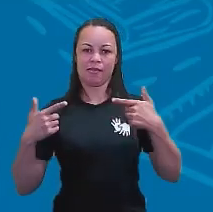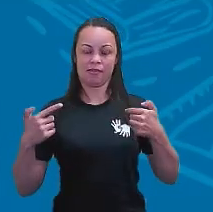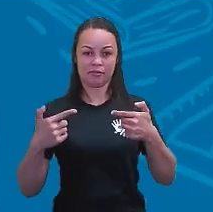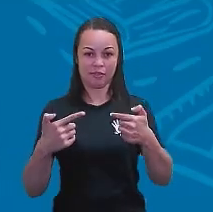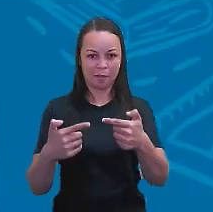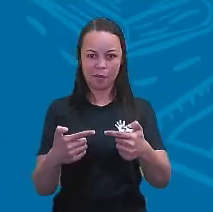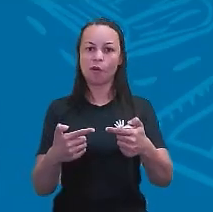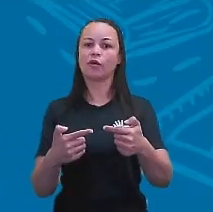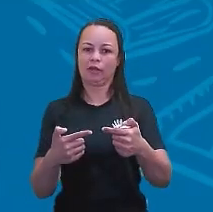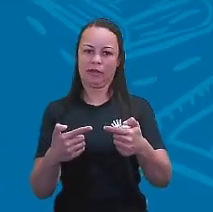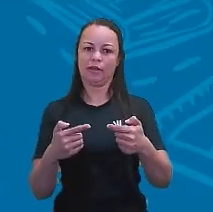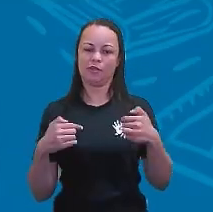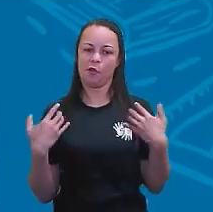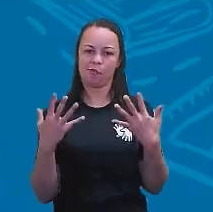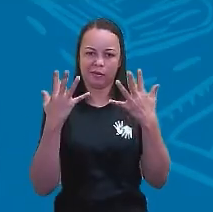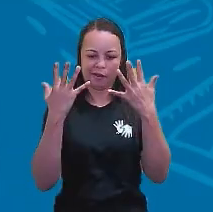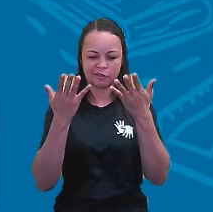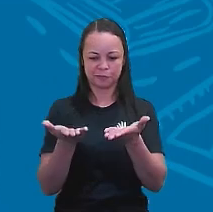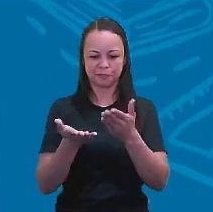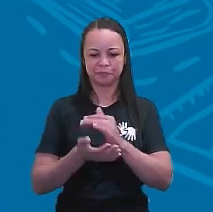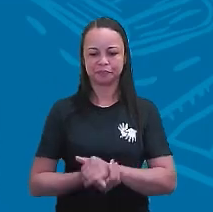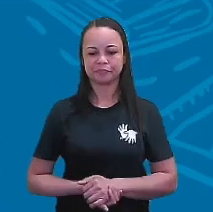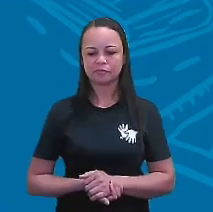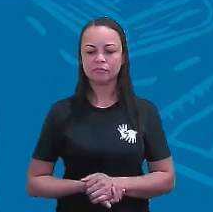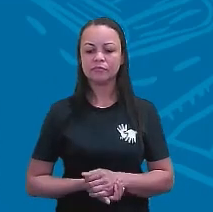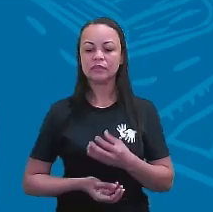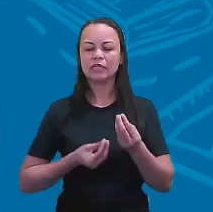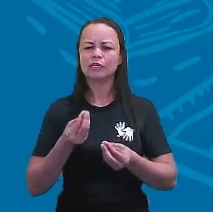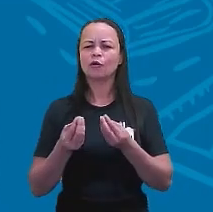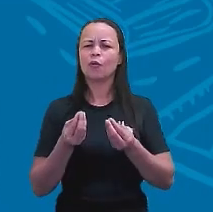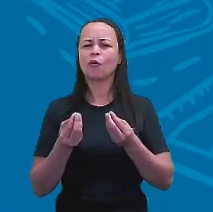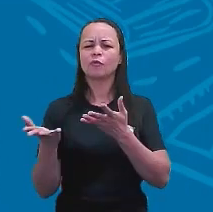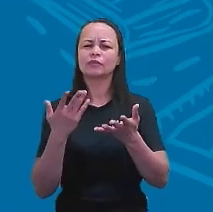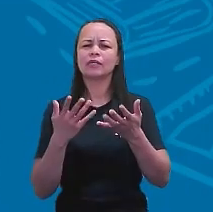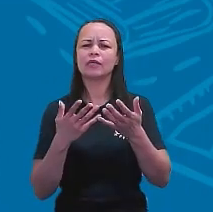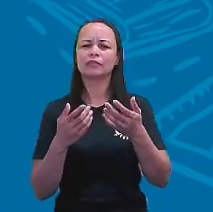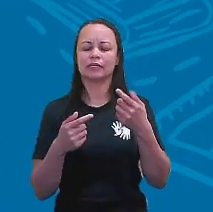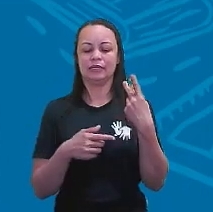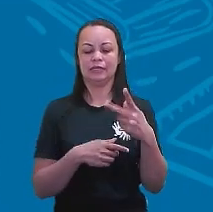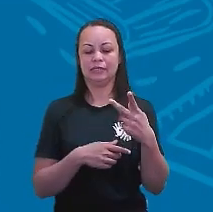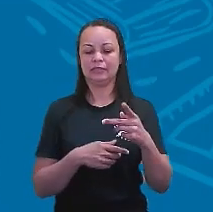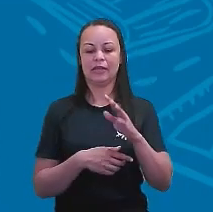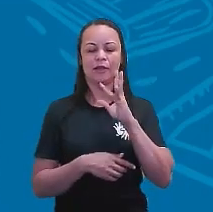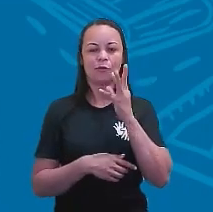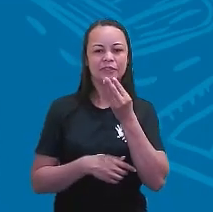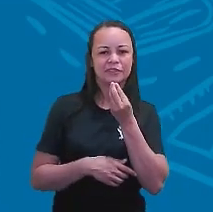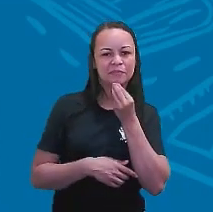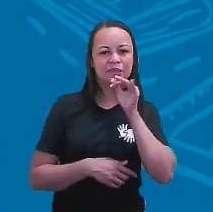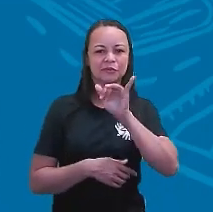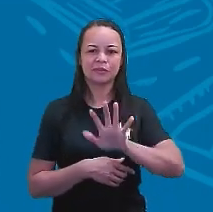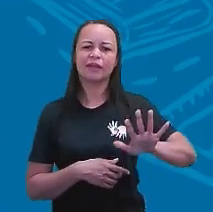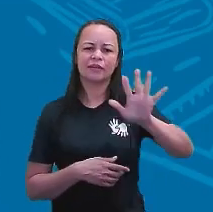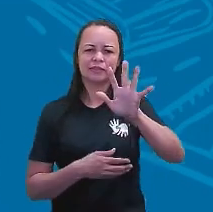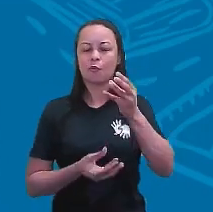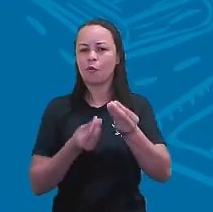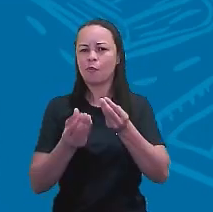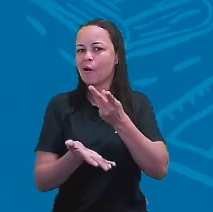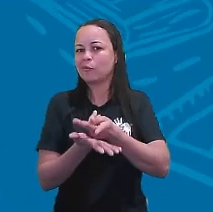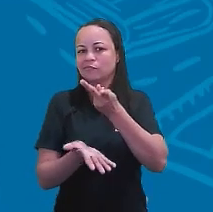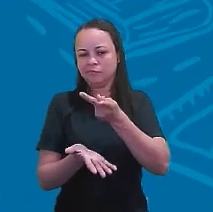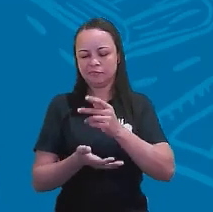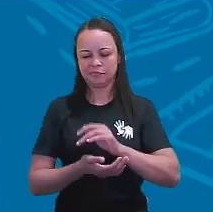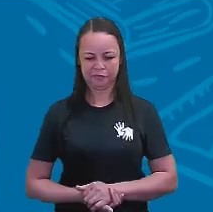pouquinho esse reconhecimento internacional. Como é que surgiu, quando surgiu? Vamos lá. 1970 foi o ano.